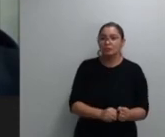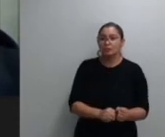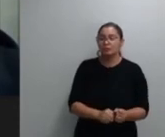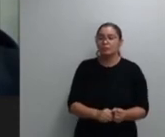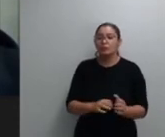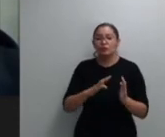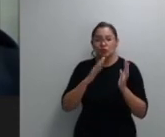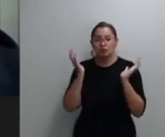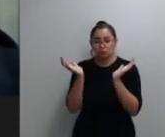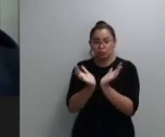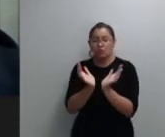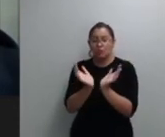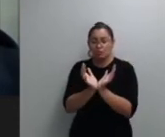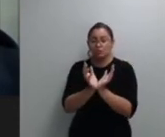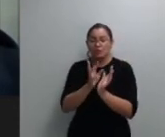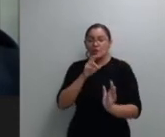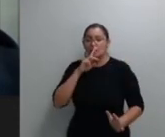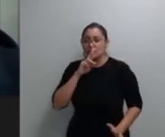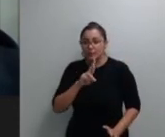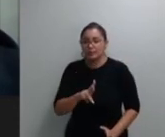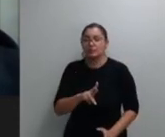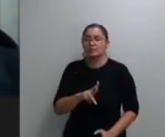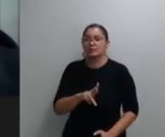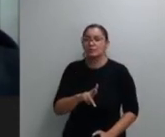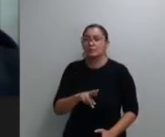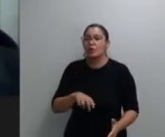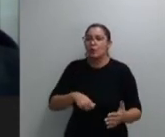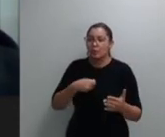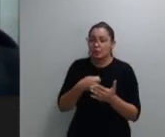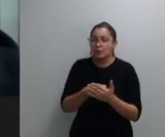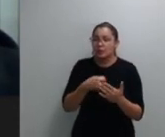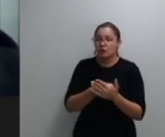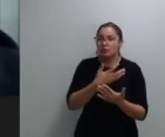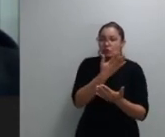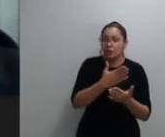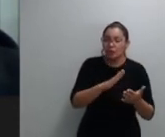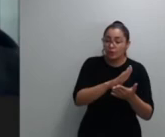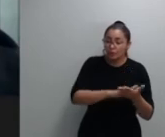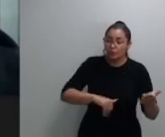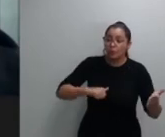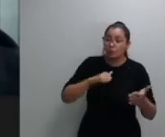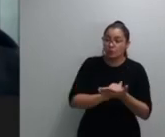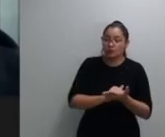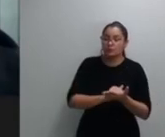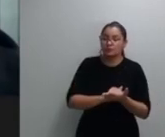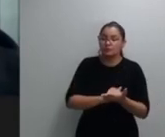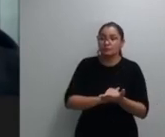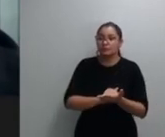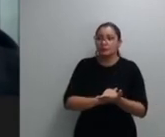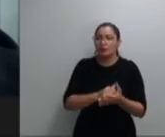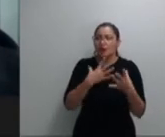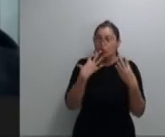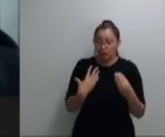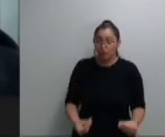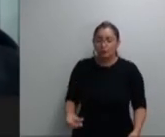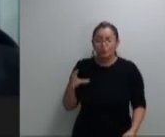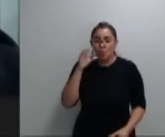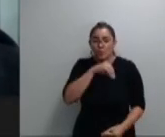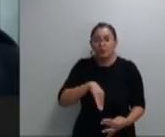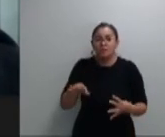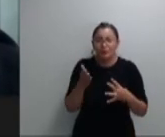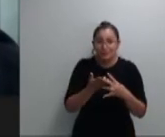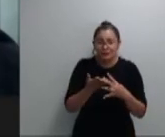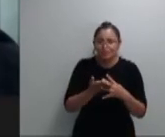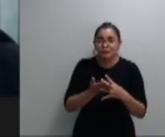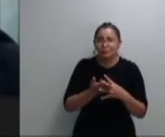foi unânime a decisão com a aplicação de multa tá bom quanto a esse caso e vamos para um rápido intervalo até